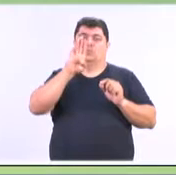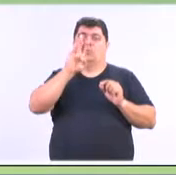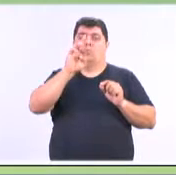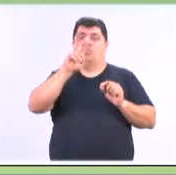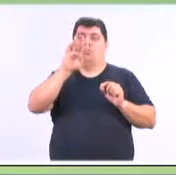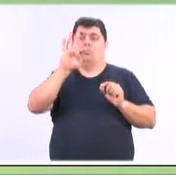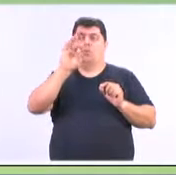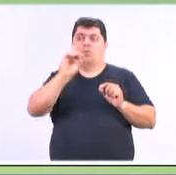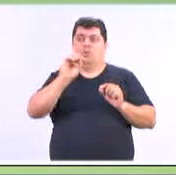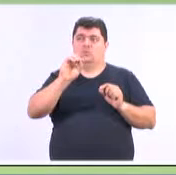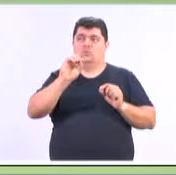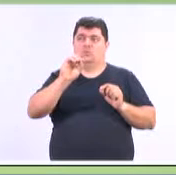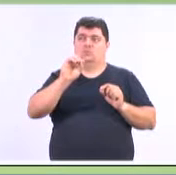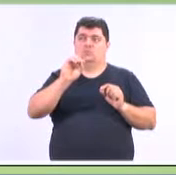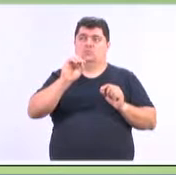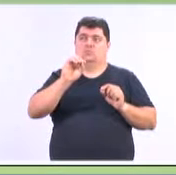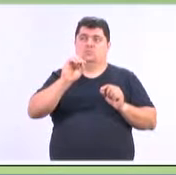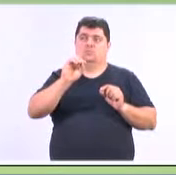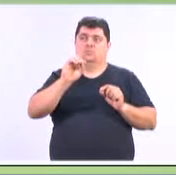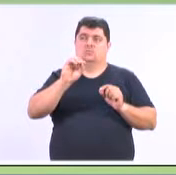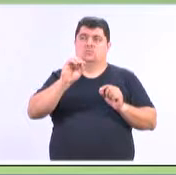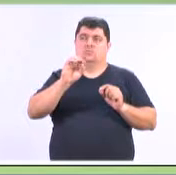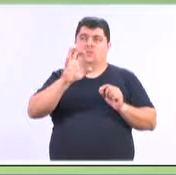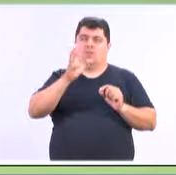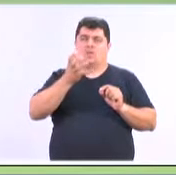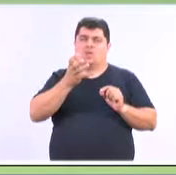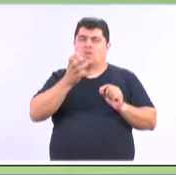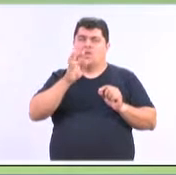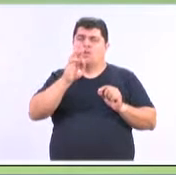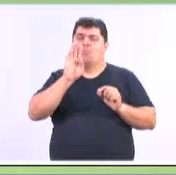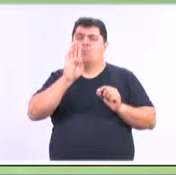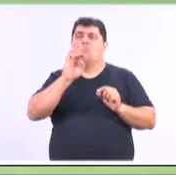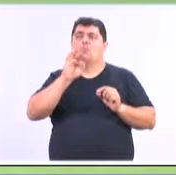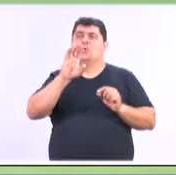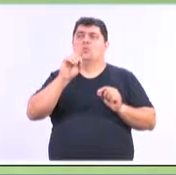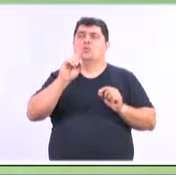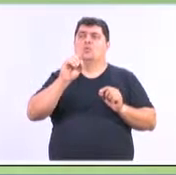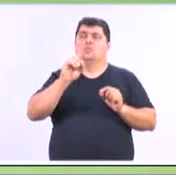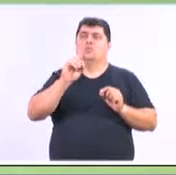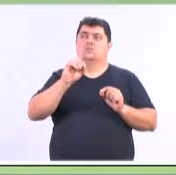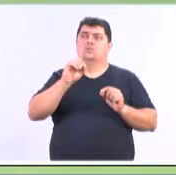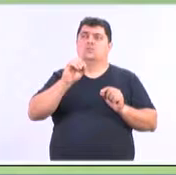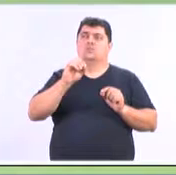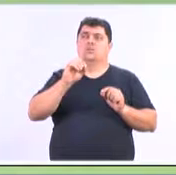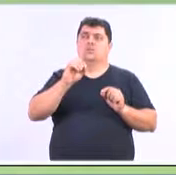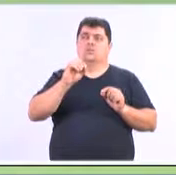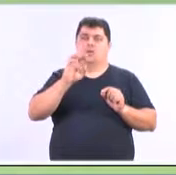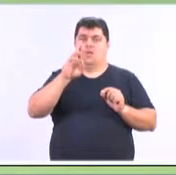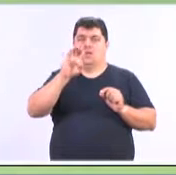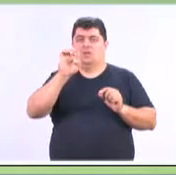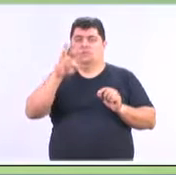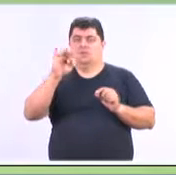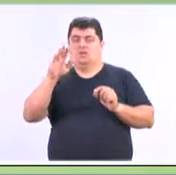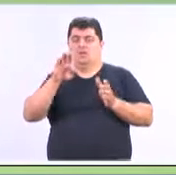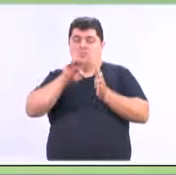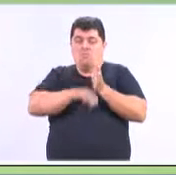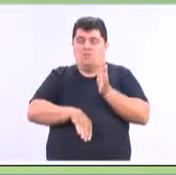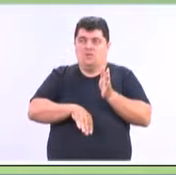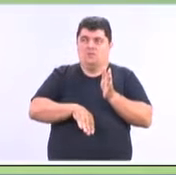professora? Queria o valor do meu resultado bruto. Se eu quero o valor do meu resultado bruto, é só olhar aqui, ó. Receita líquida